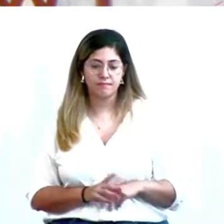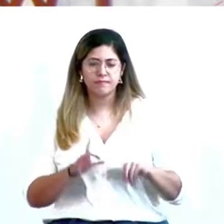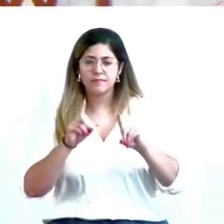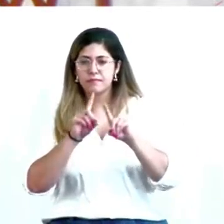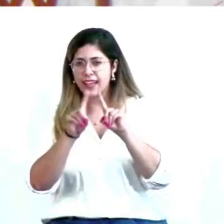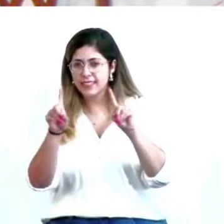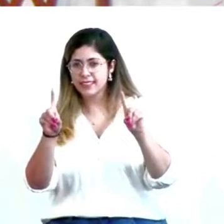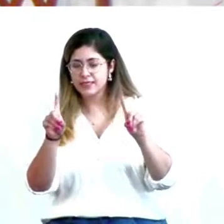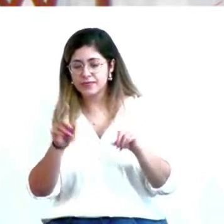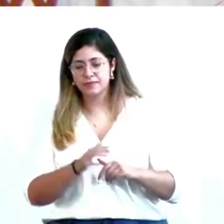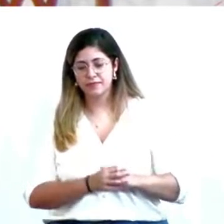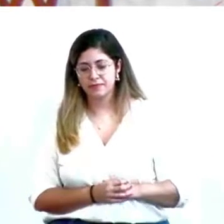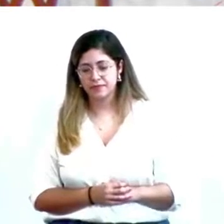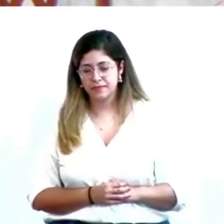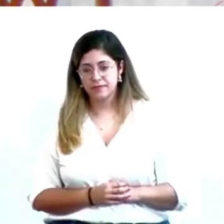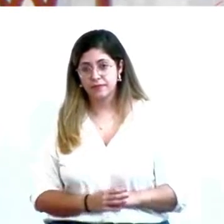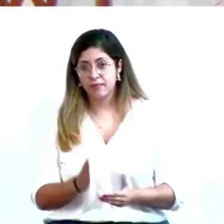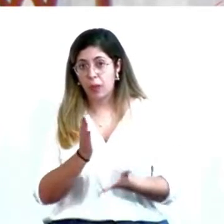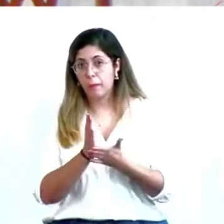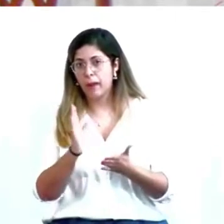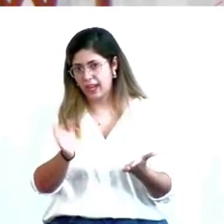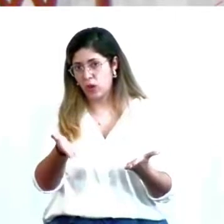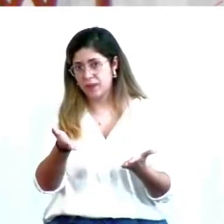Mas ele não para por aí.